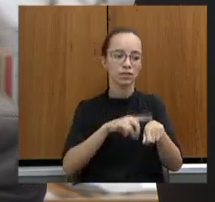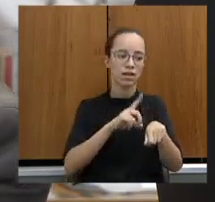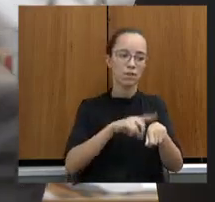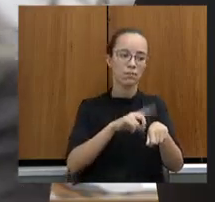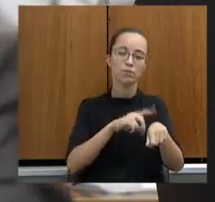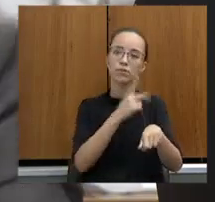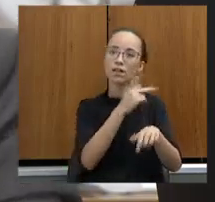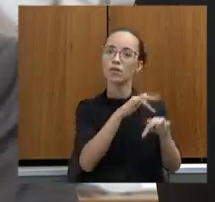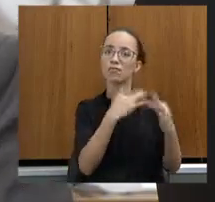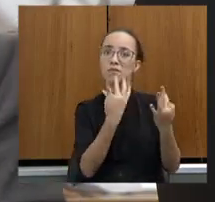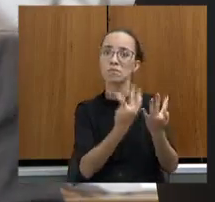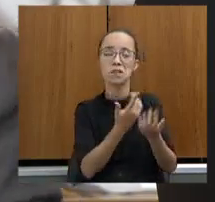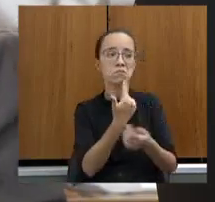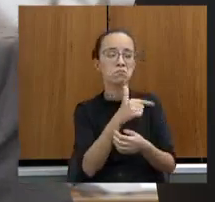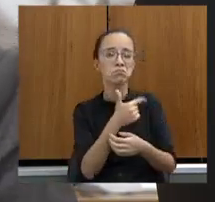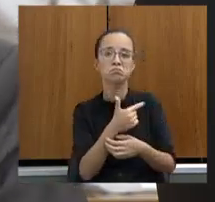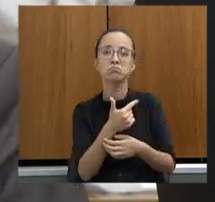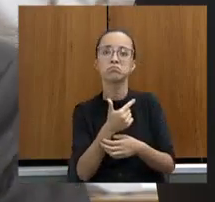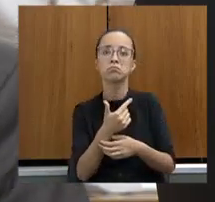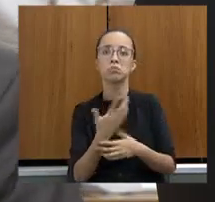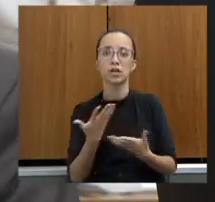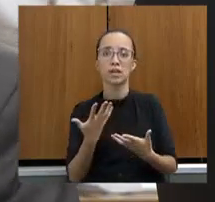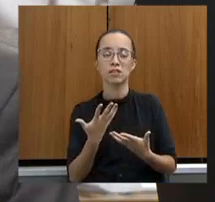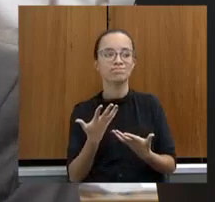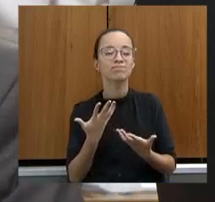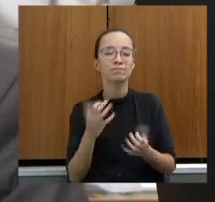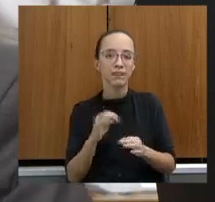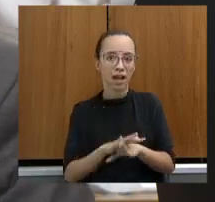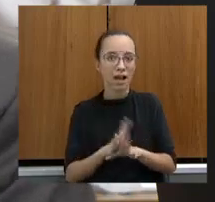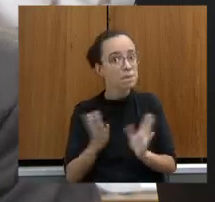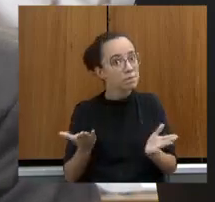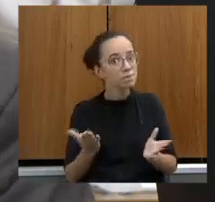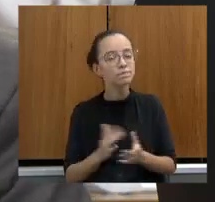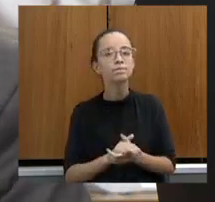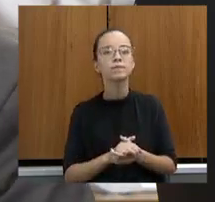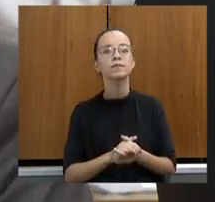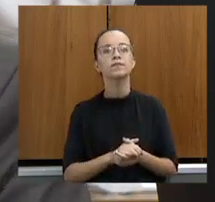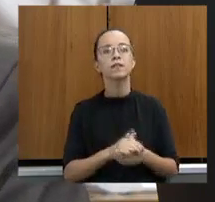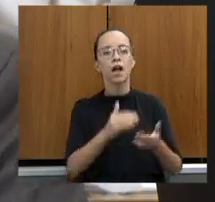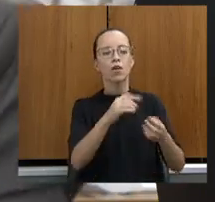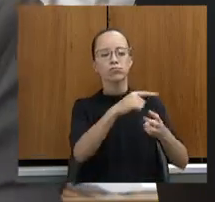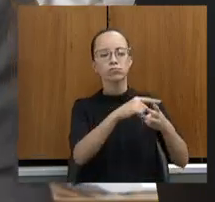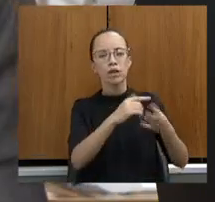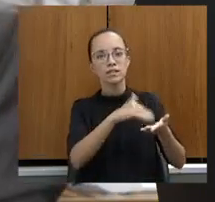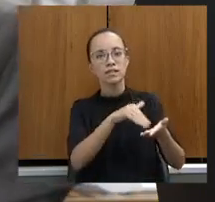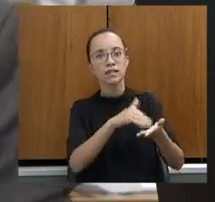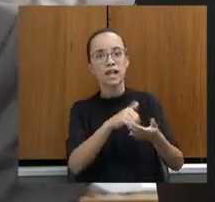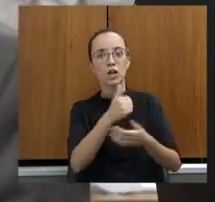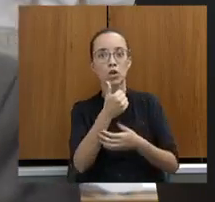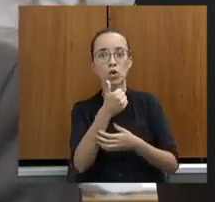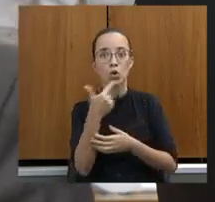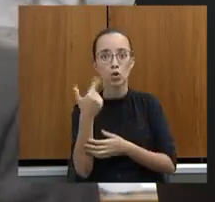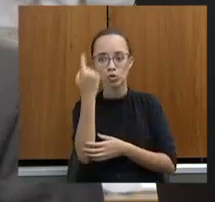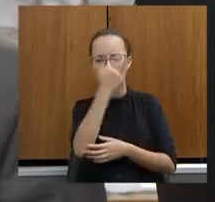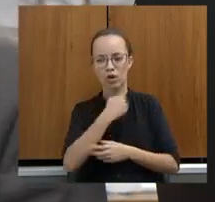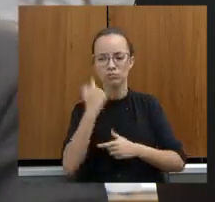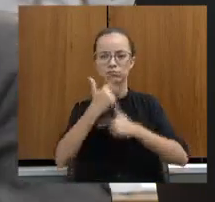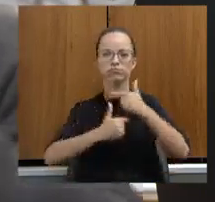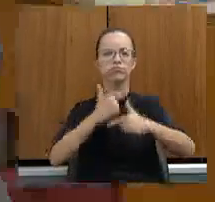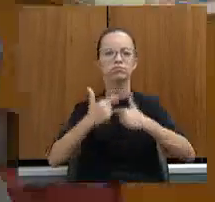com a família porque isso é no Zé tirado né então o secretário tá lá 12 horas como é que ele vai visitar mas nós não